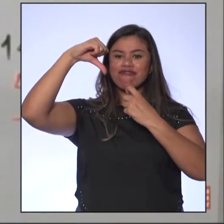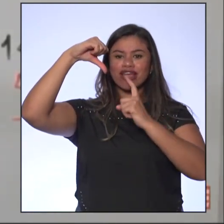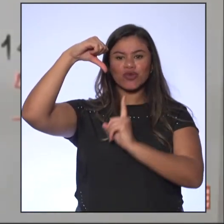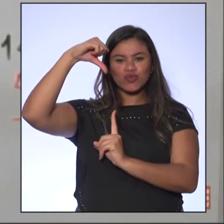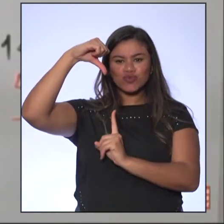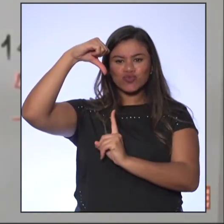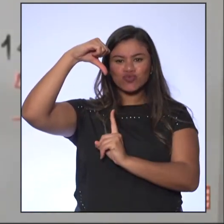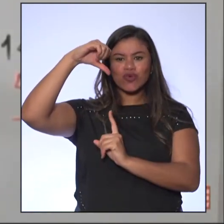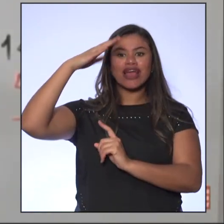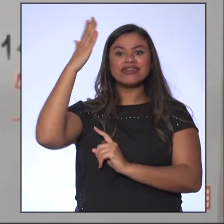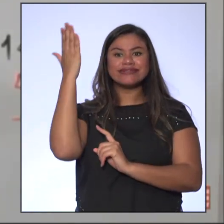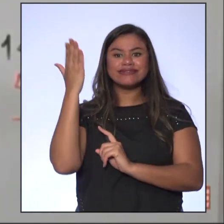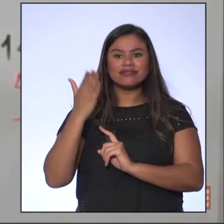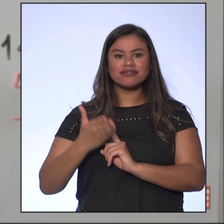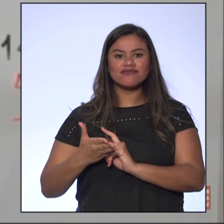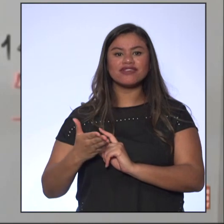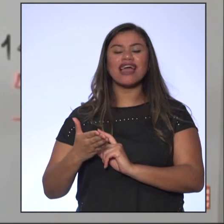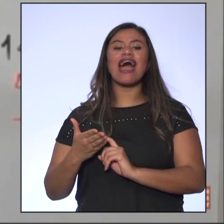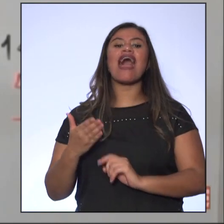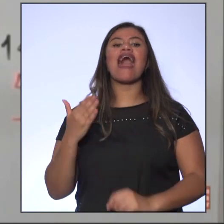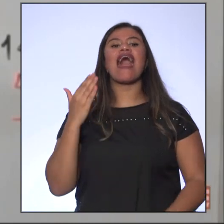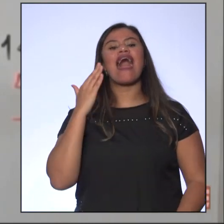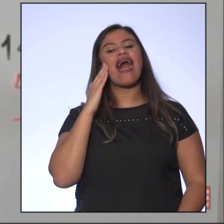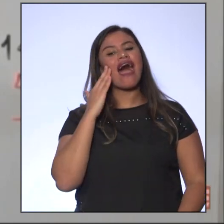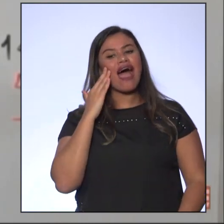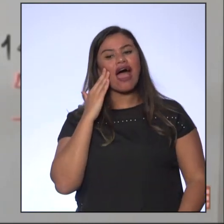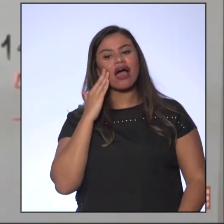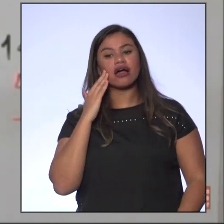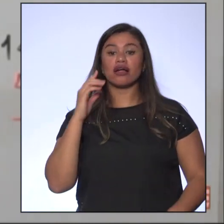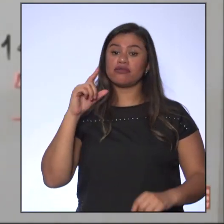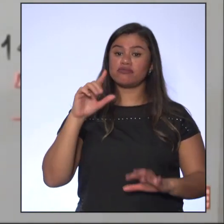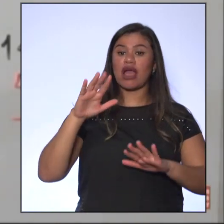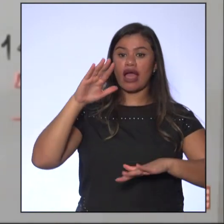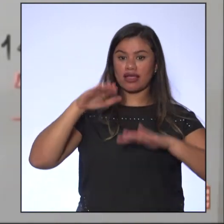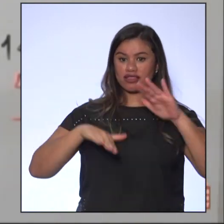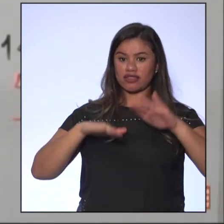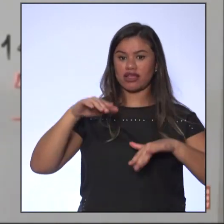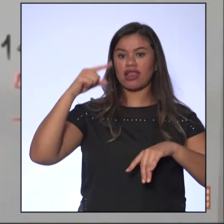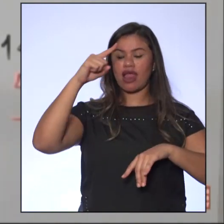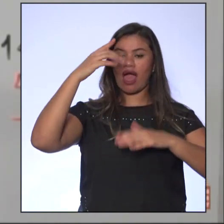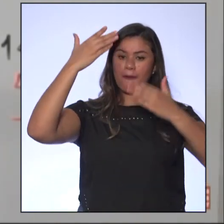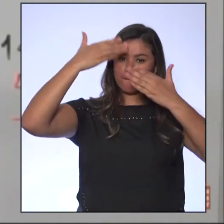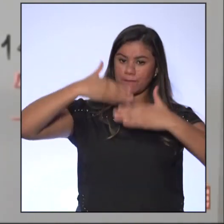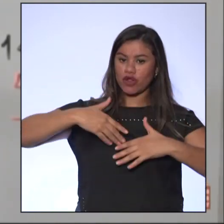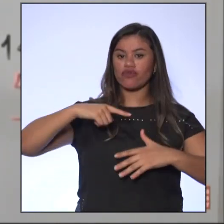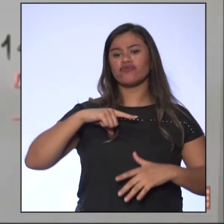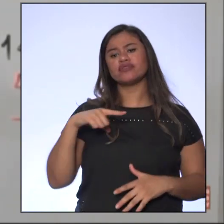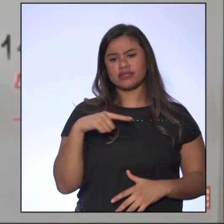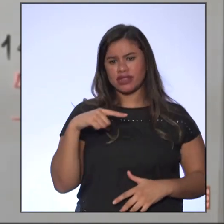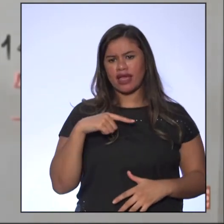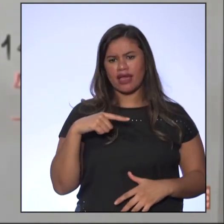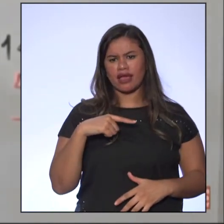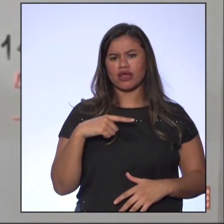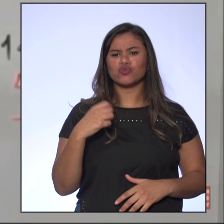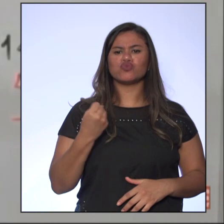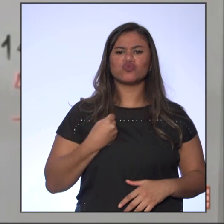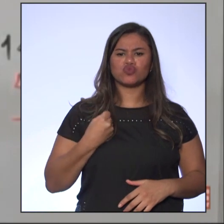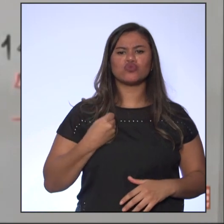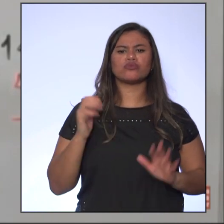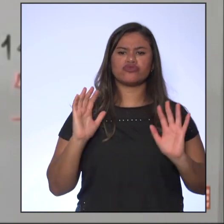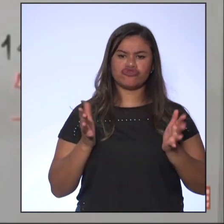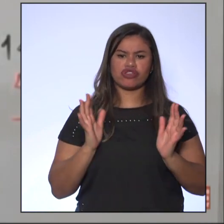na questão. Vai te dar. Nem sempre é 1, 2, 3 e 4. Eu inventei aqui o exemplo. Olha lá agora.